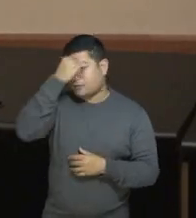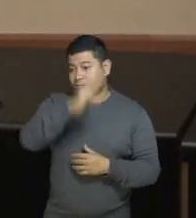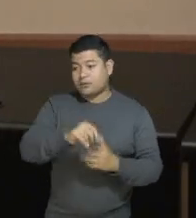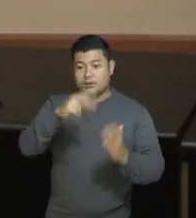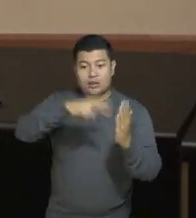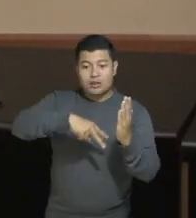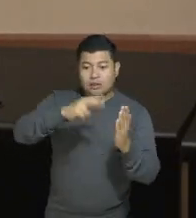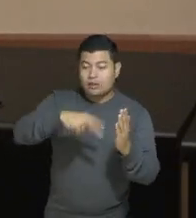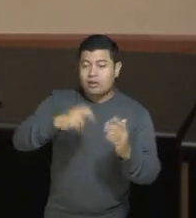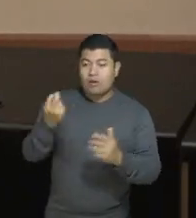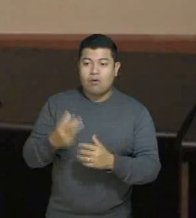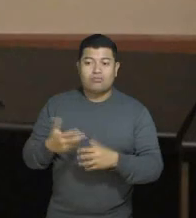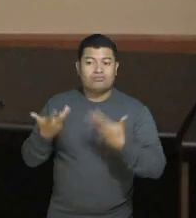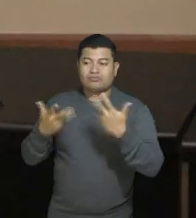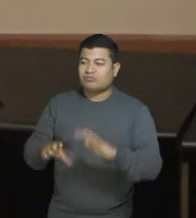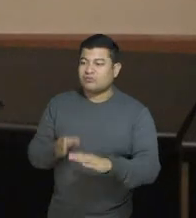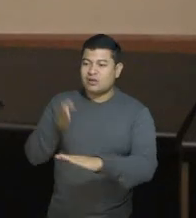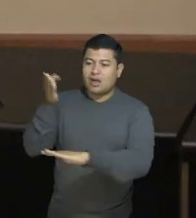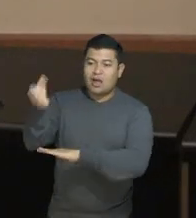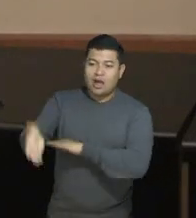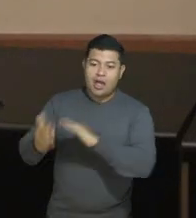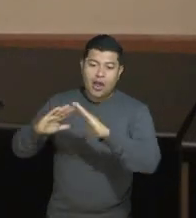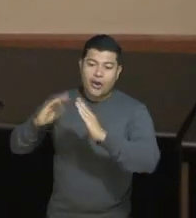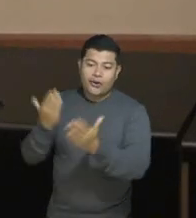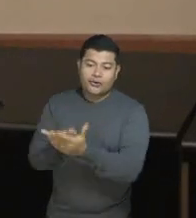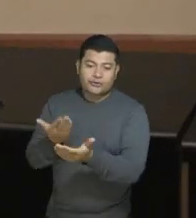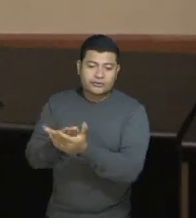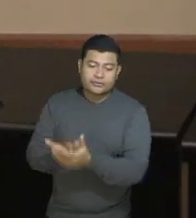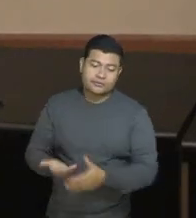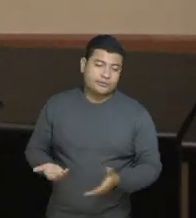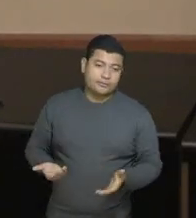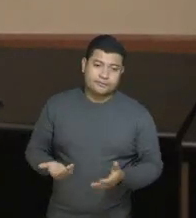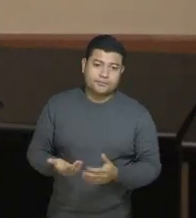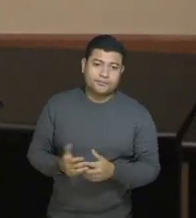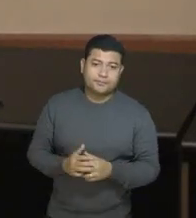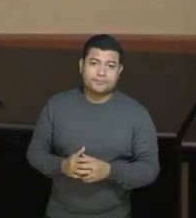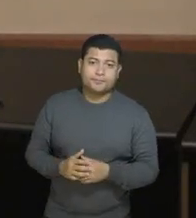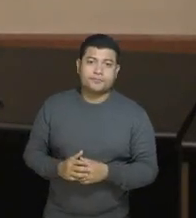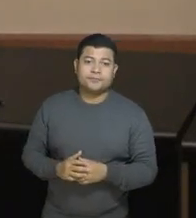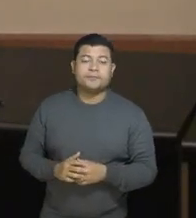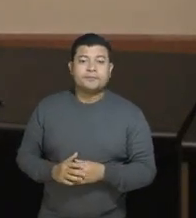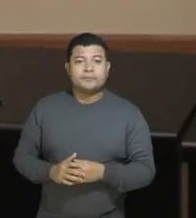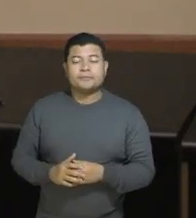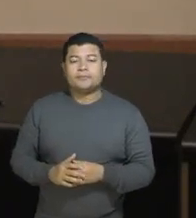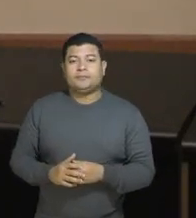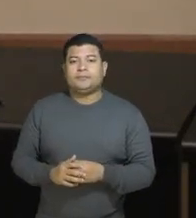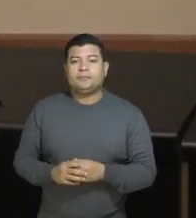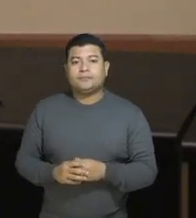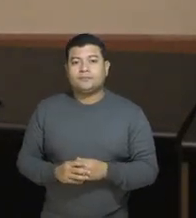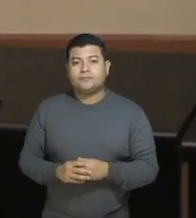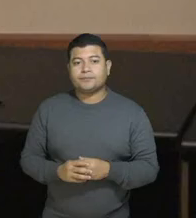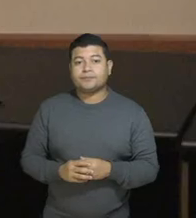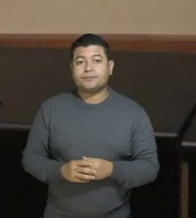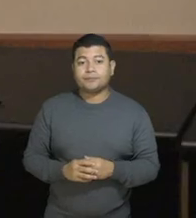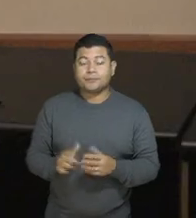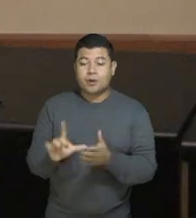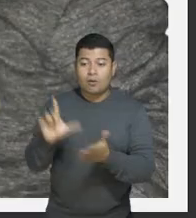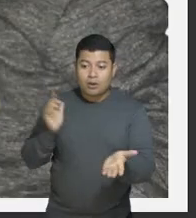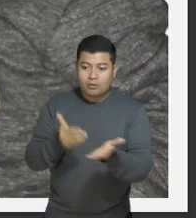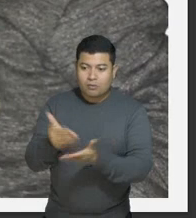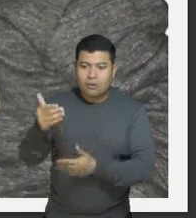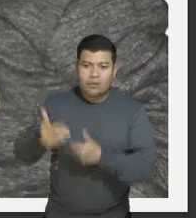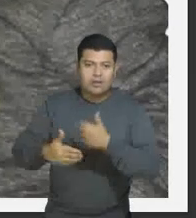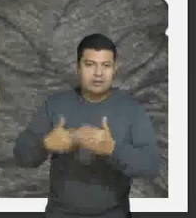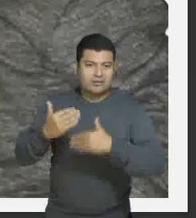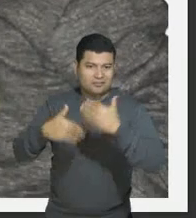para a escola, né? Que já tenha todo aquele estigma instalado na criança. E aí,